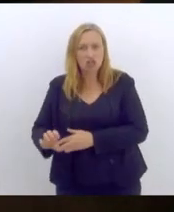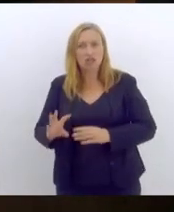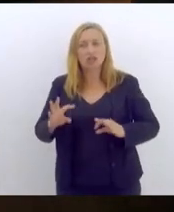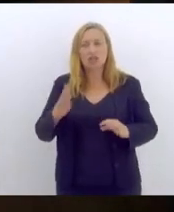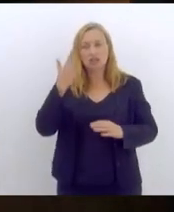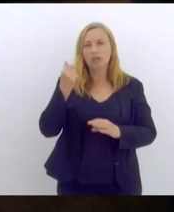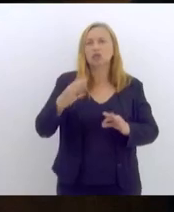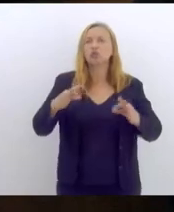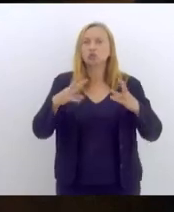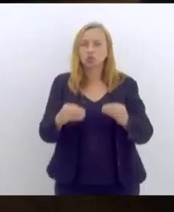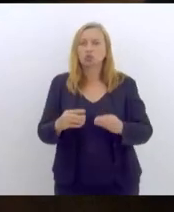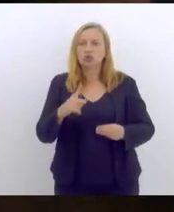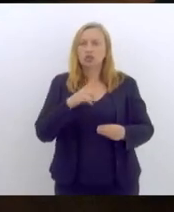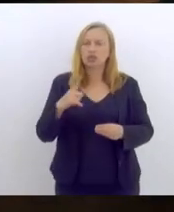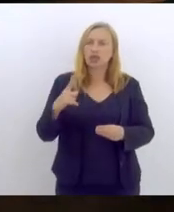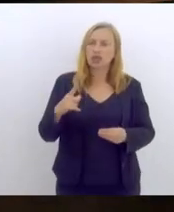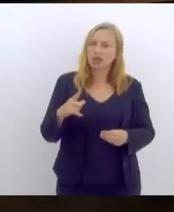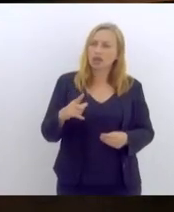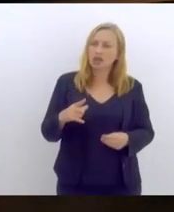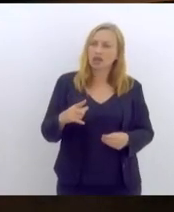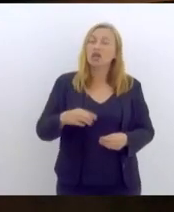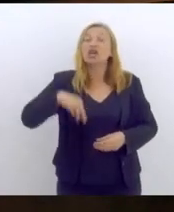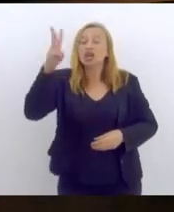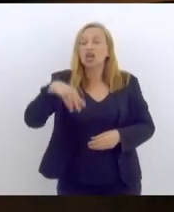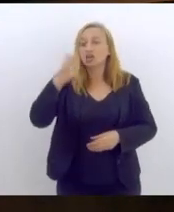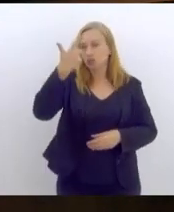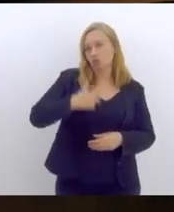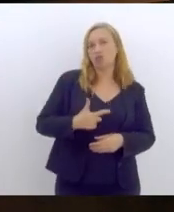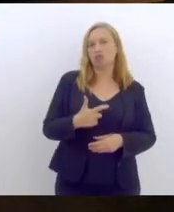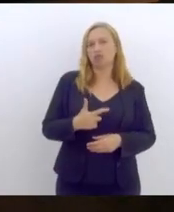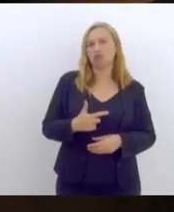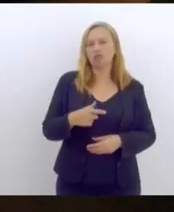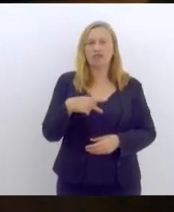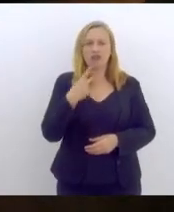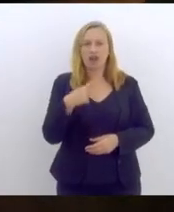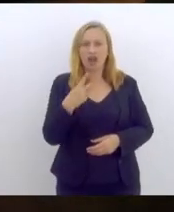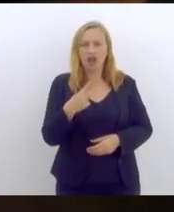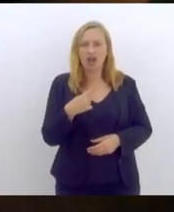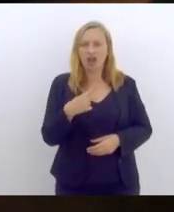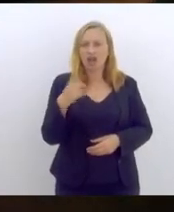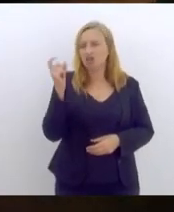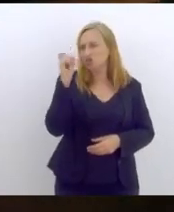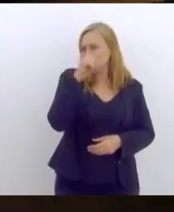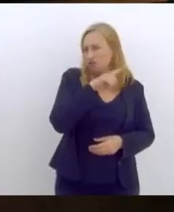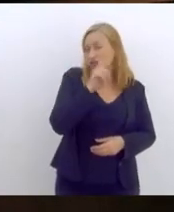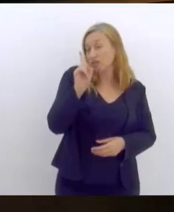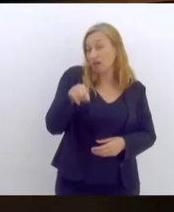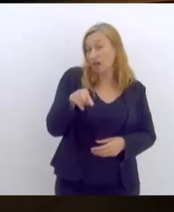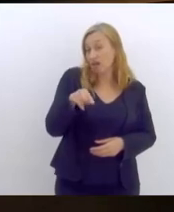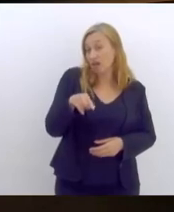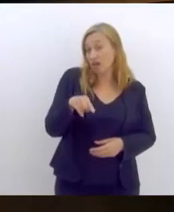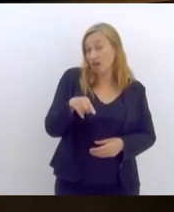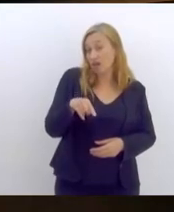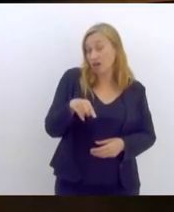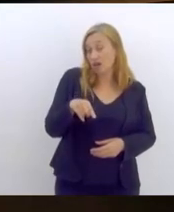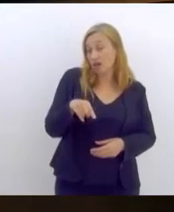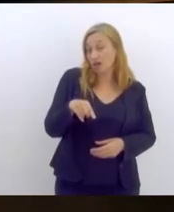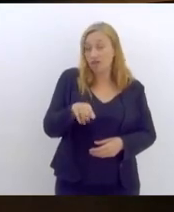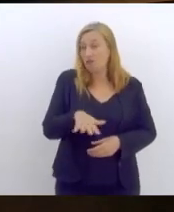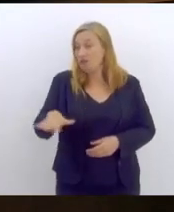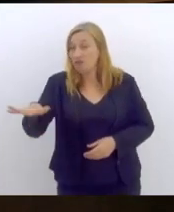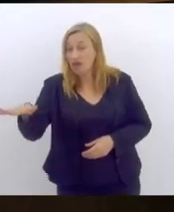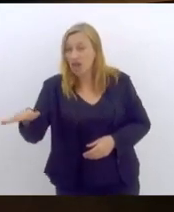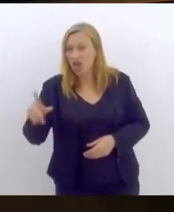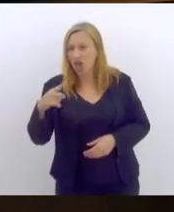aquilo que tem, carrega nas costas, que quem sou eu para falar a dificuldade que é a favela, porque